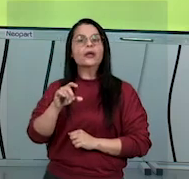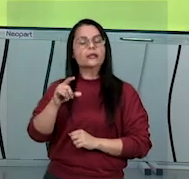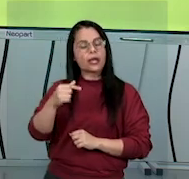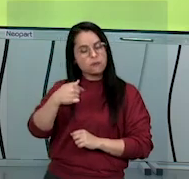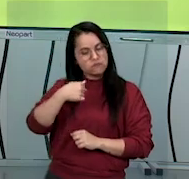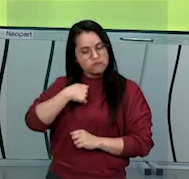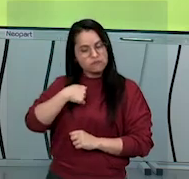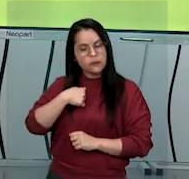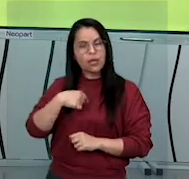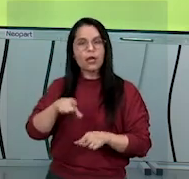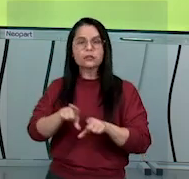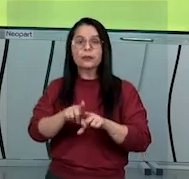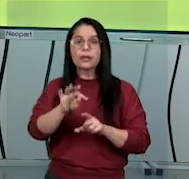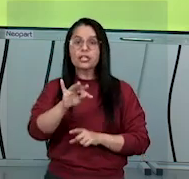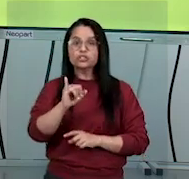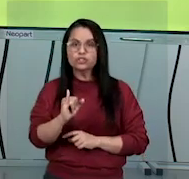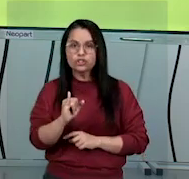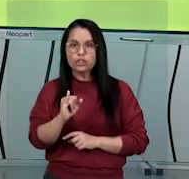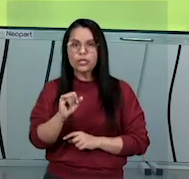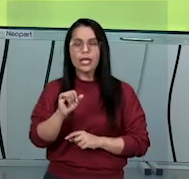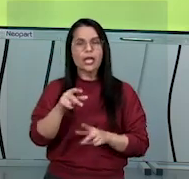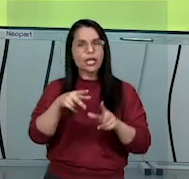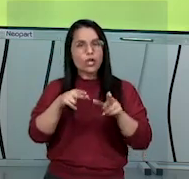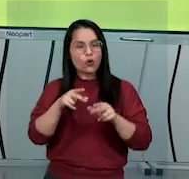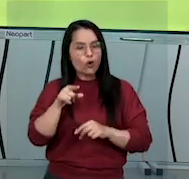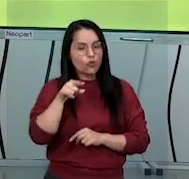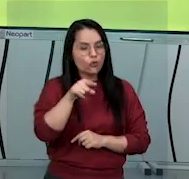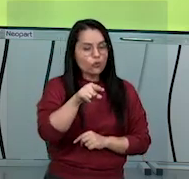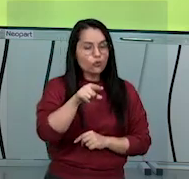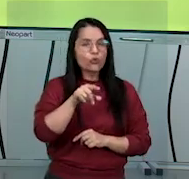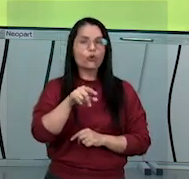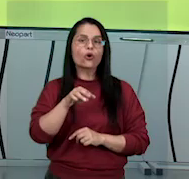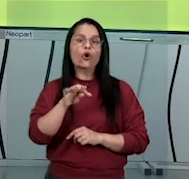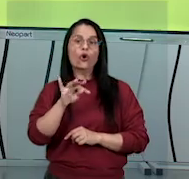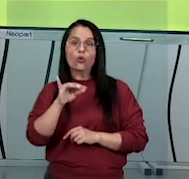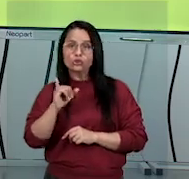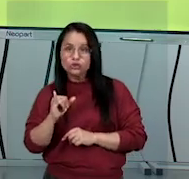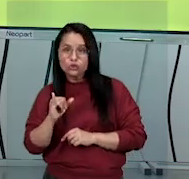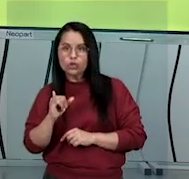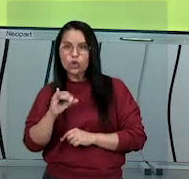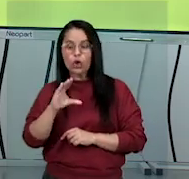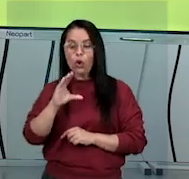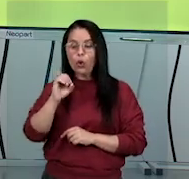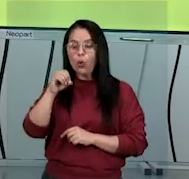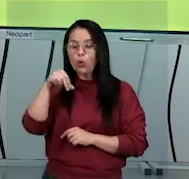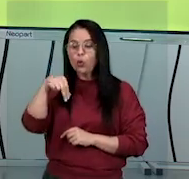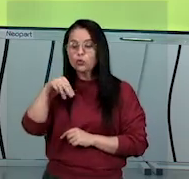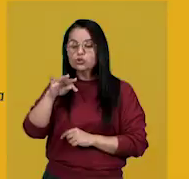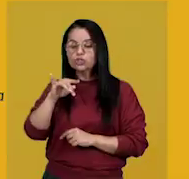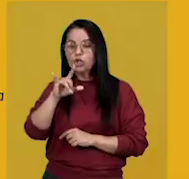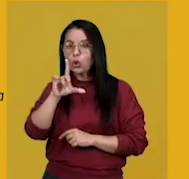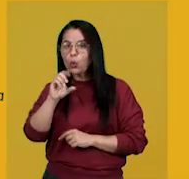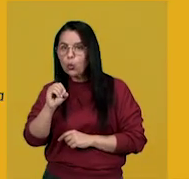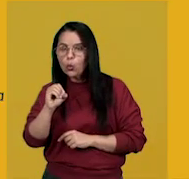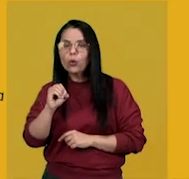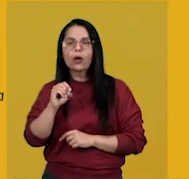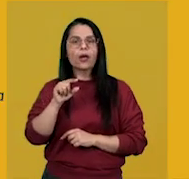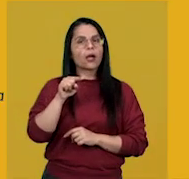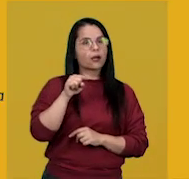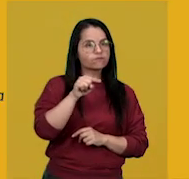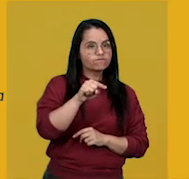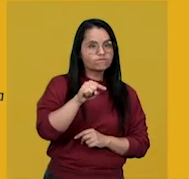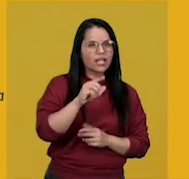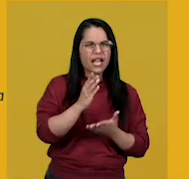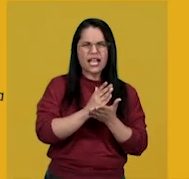mim, que é o ti, que é relativo ao tu, o ti relativo ao tu, contigo. Vocês podem, né, às